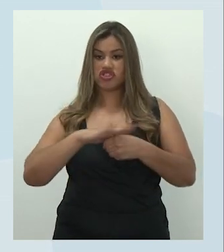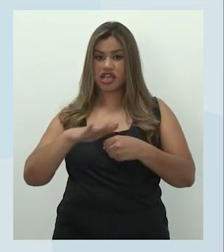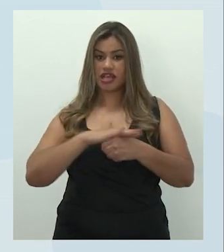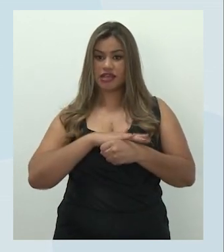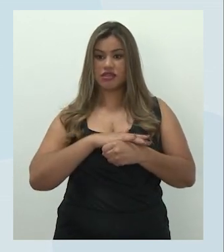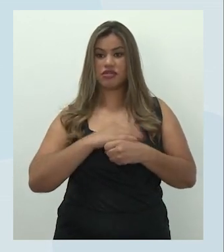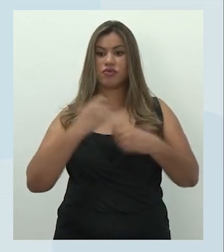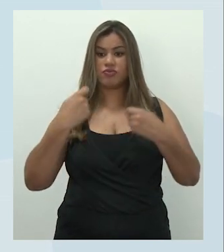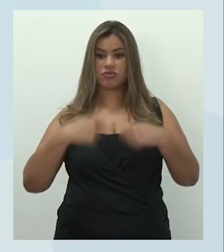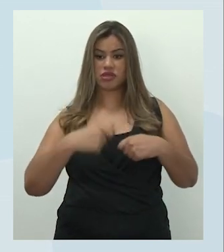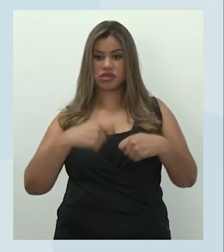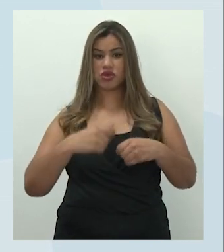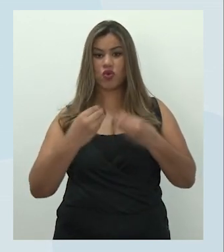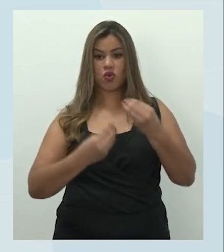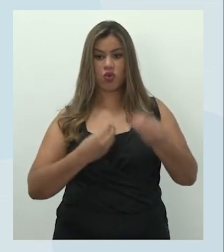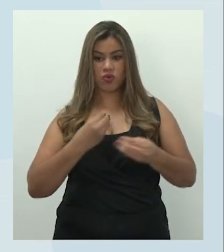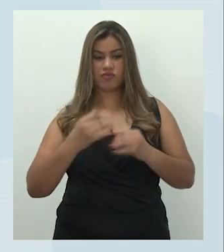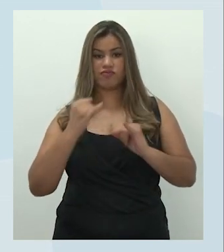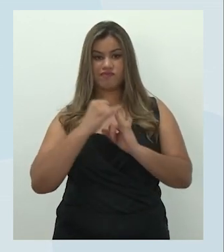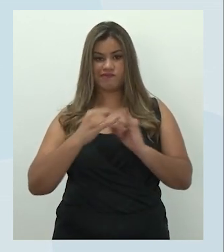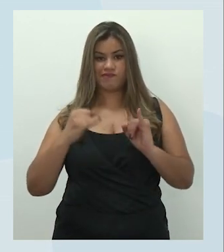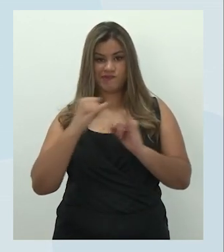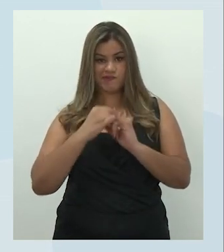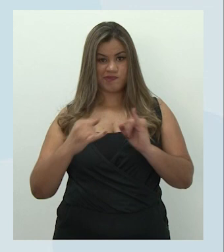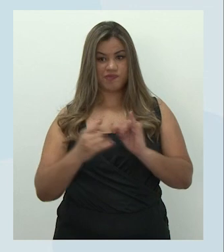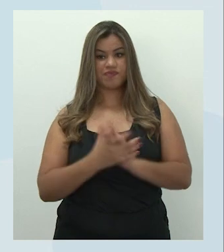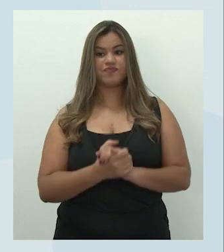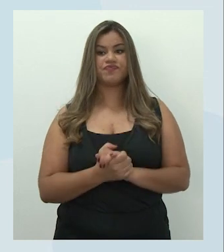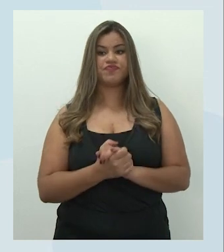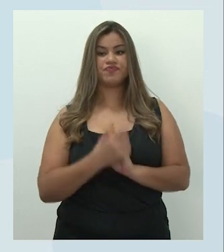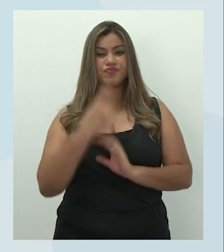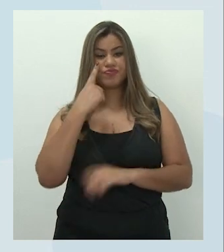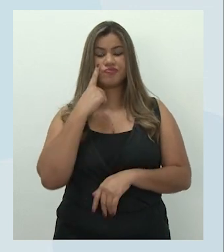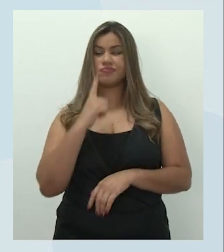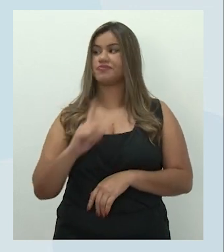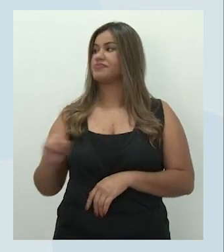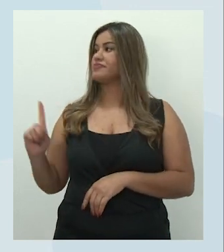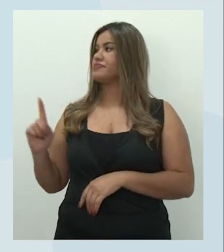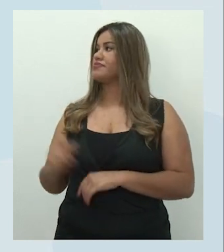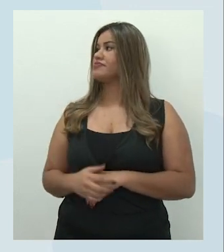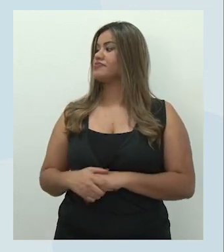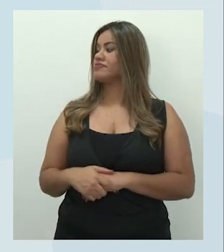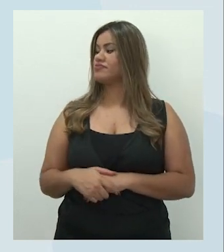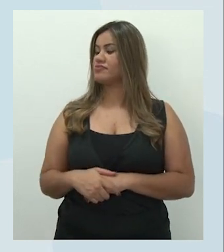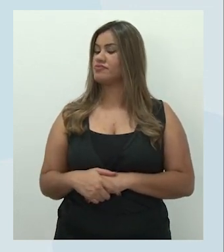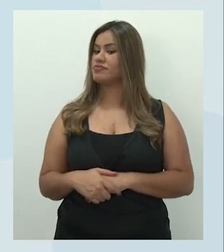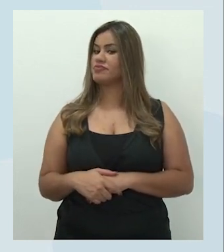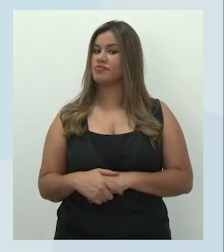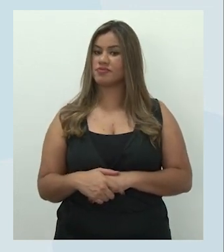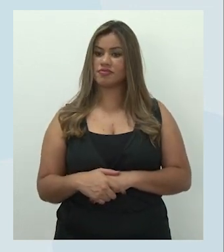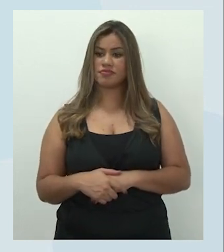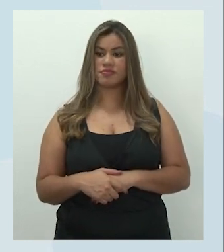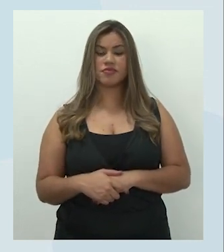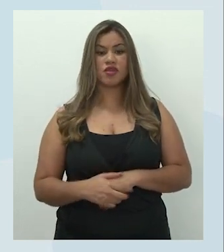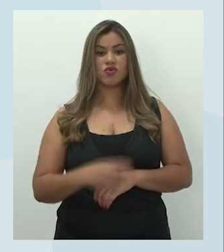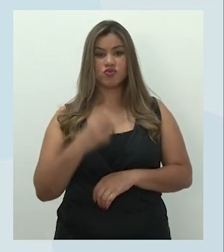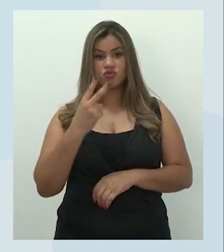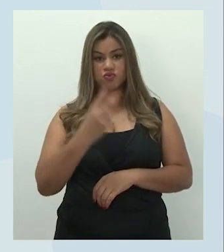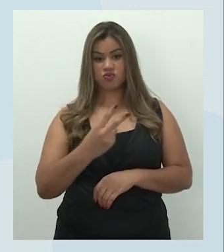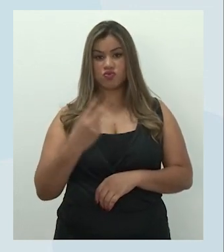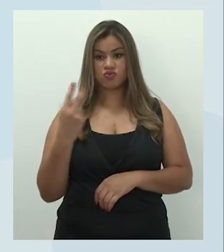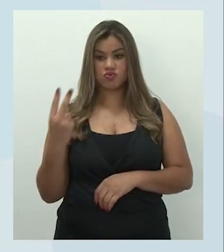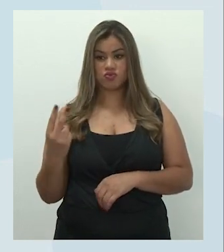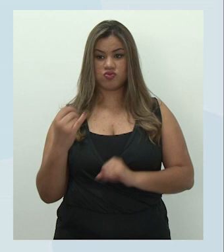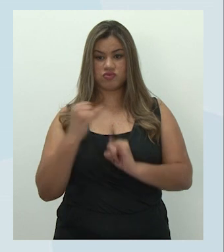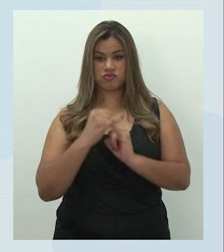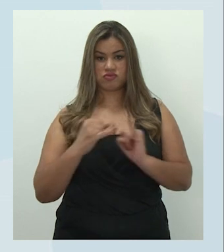dividir peso, Então, eu colocaria 2 latas pela metade para a Beatriz, 2 latas para a Cíntia. E aí eu